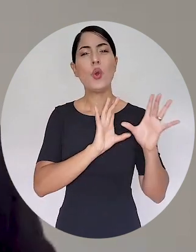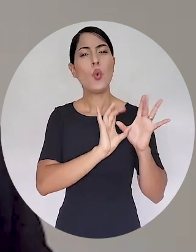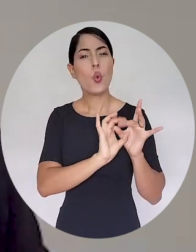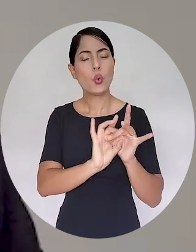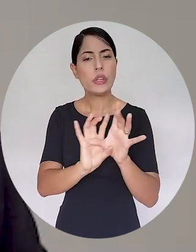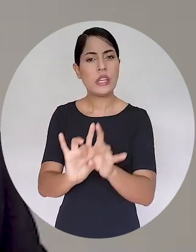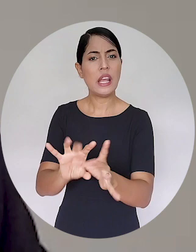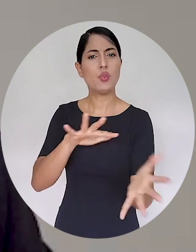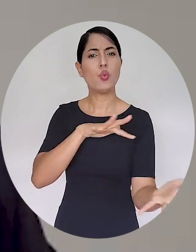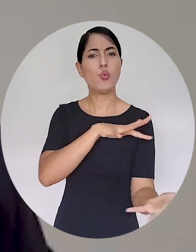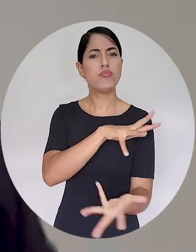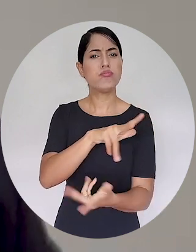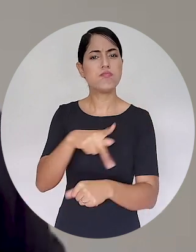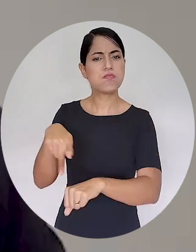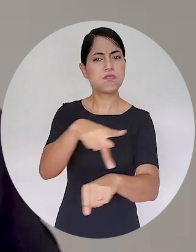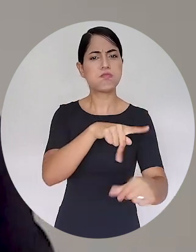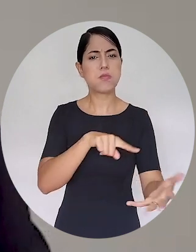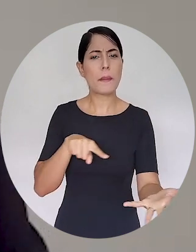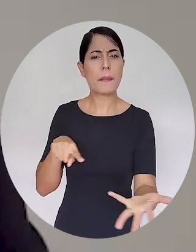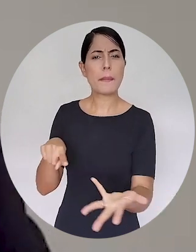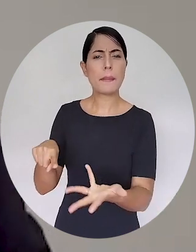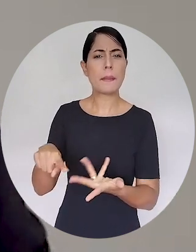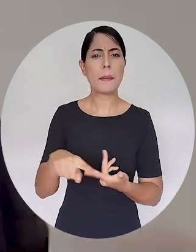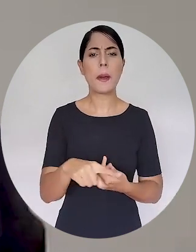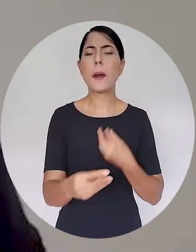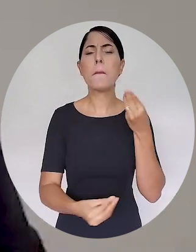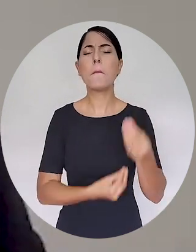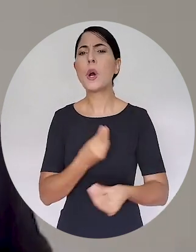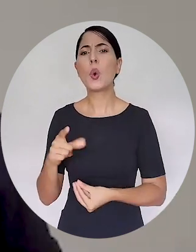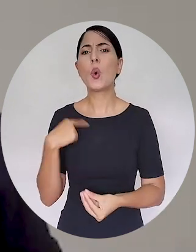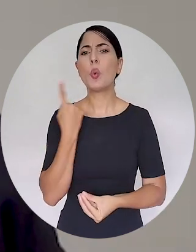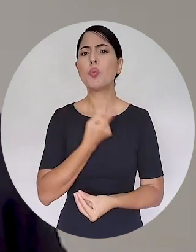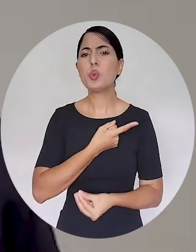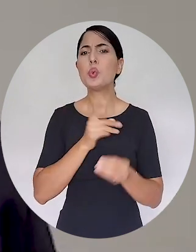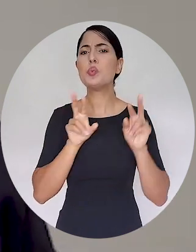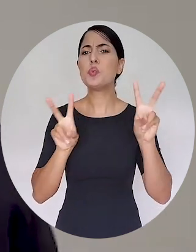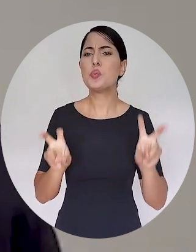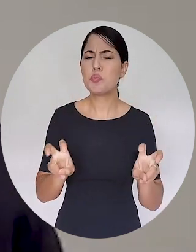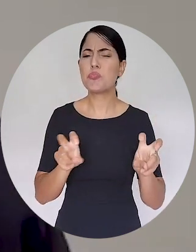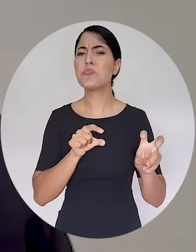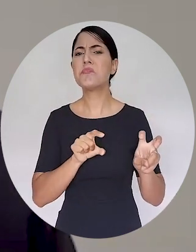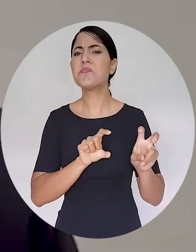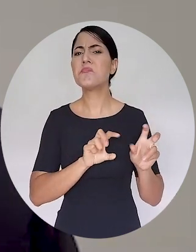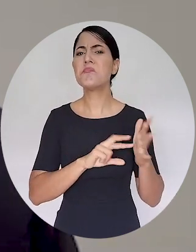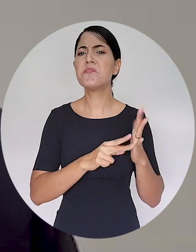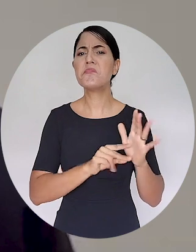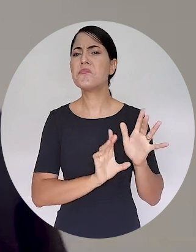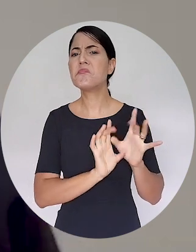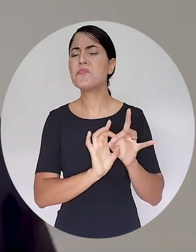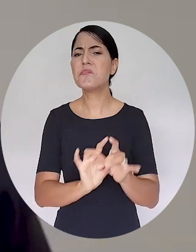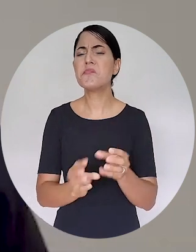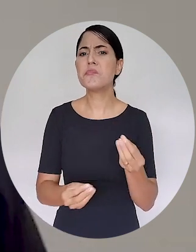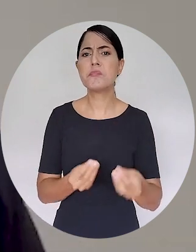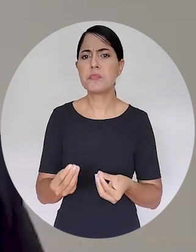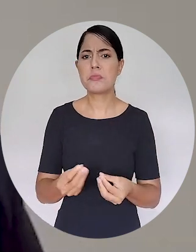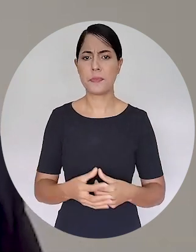Quando a gente fala de contextos internacionais, o que a gente pode abranger? Do que se trata esse